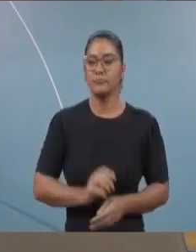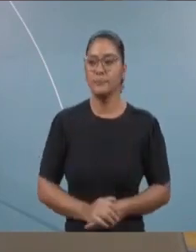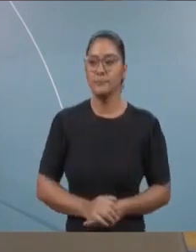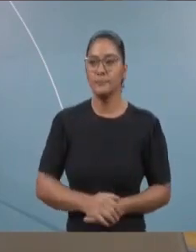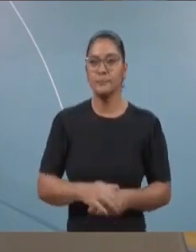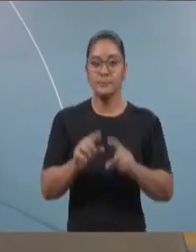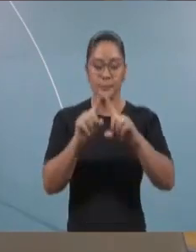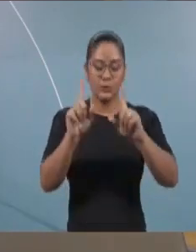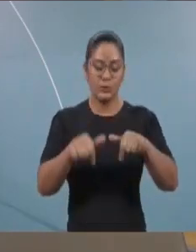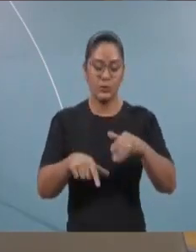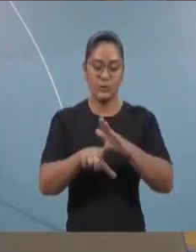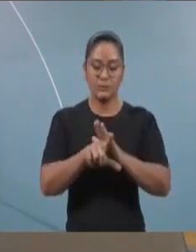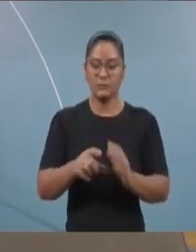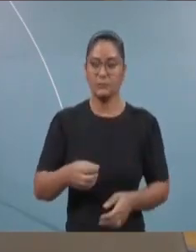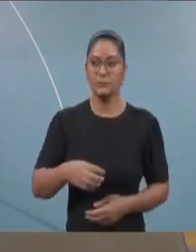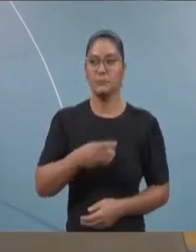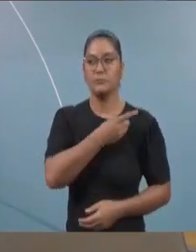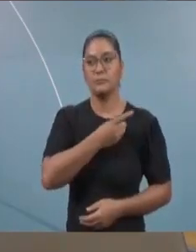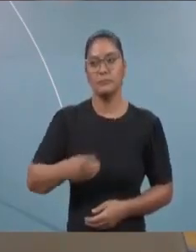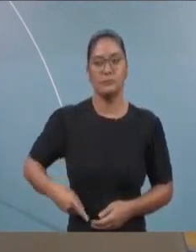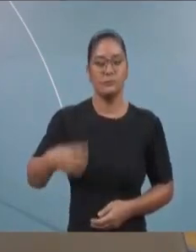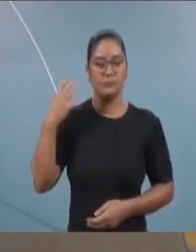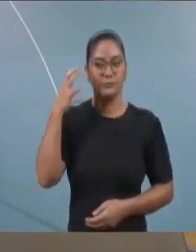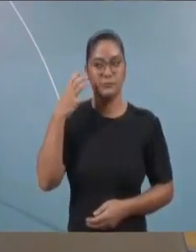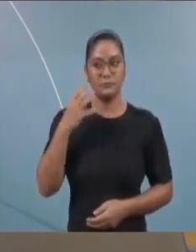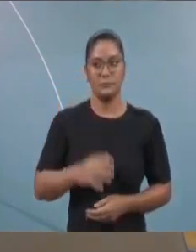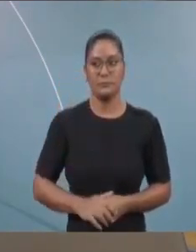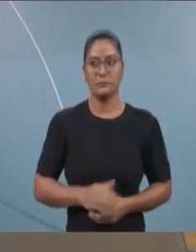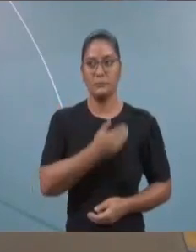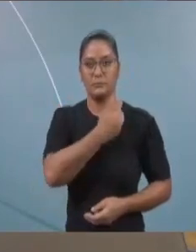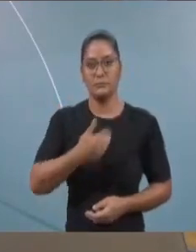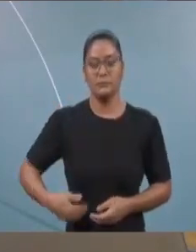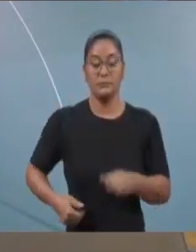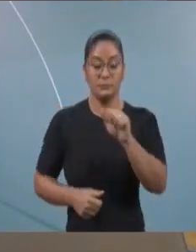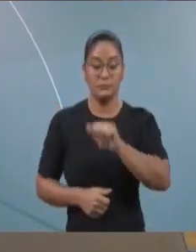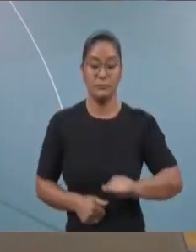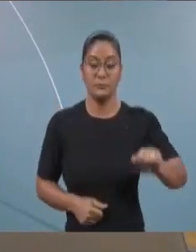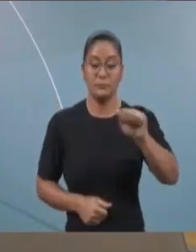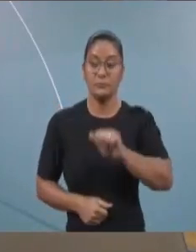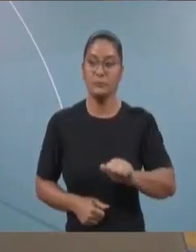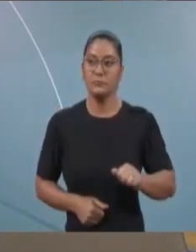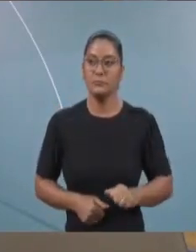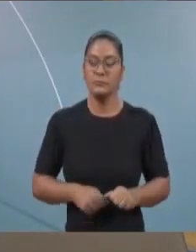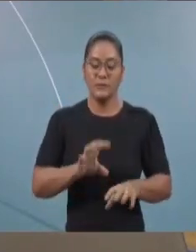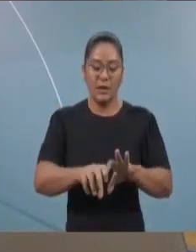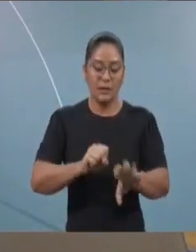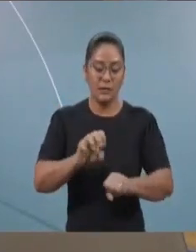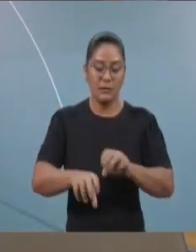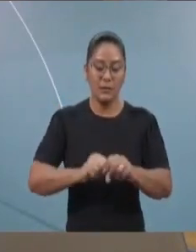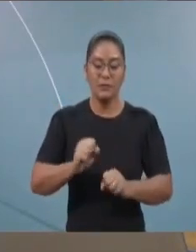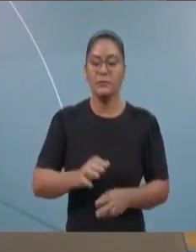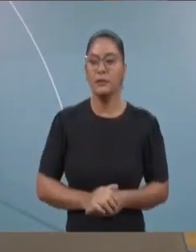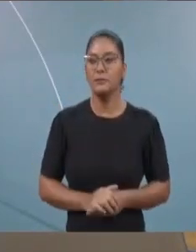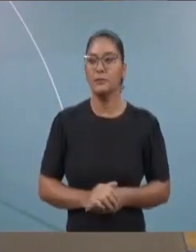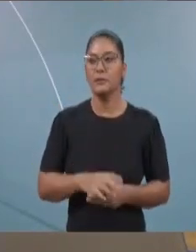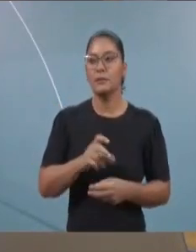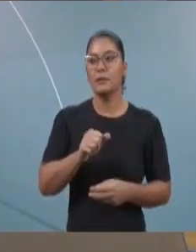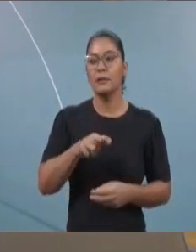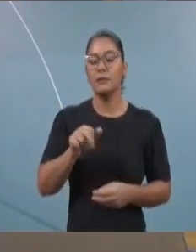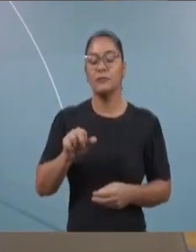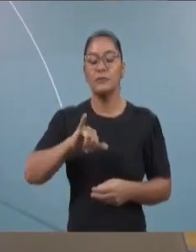da deputada Isolda Dantas que reconhece como de utilidade pública Estadual Associação de catadores de reciclavel do Município de jardim